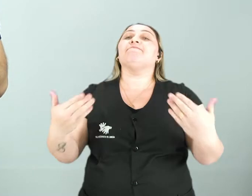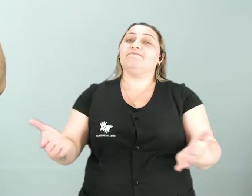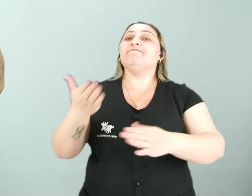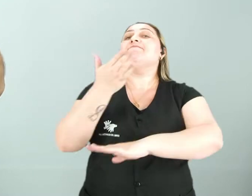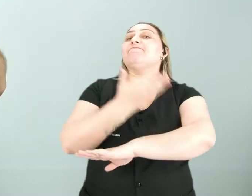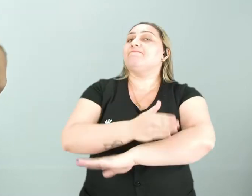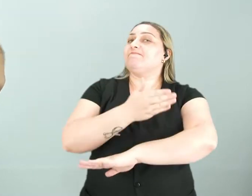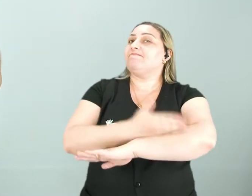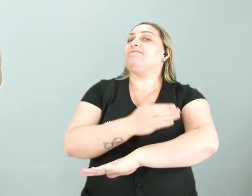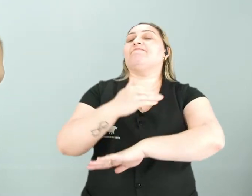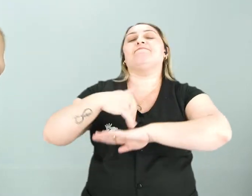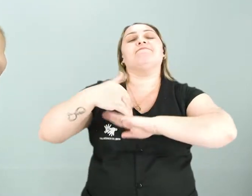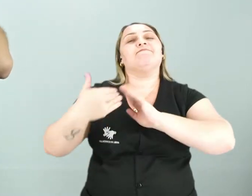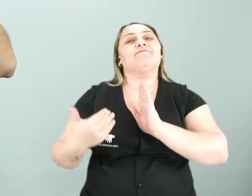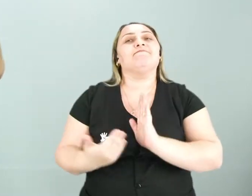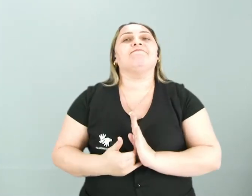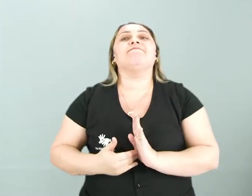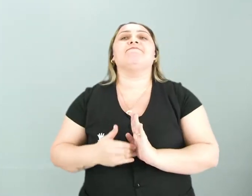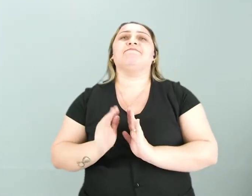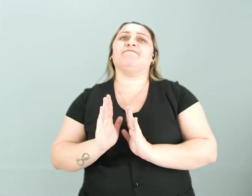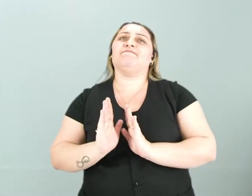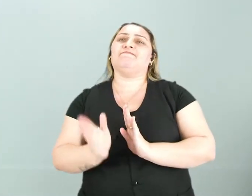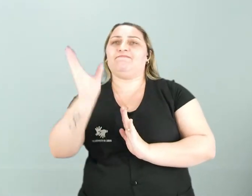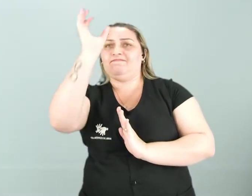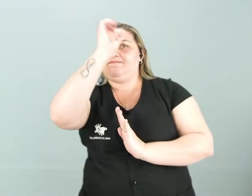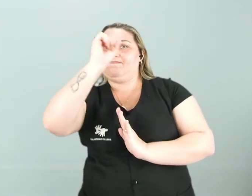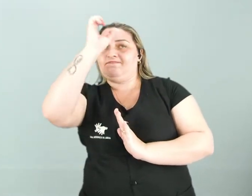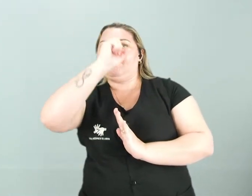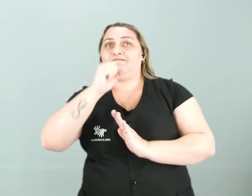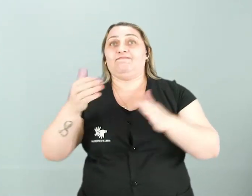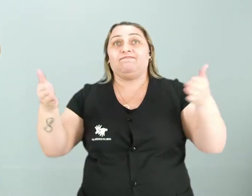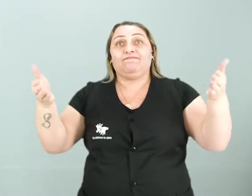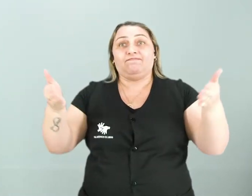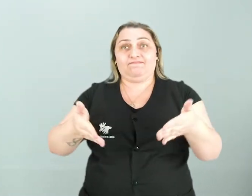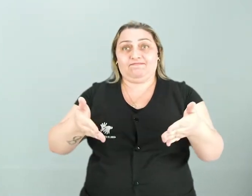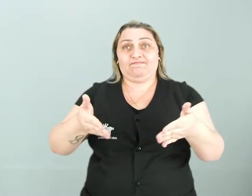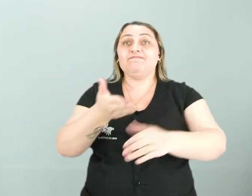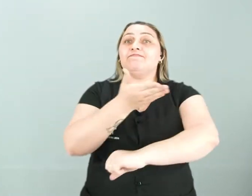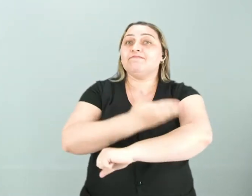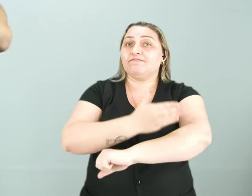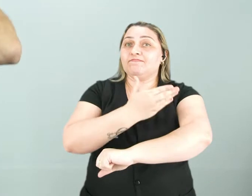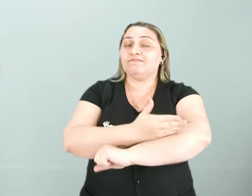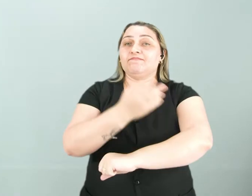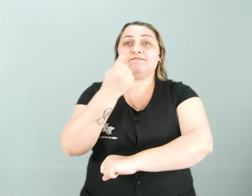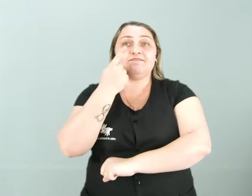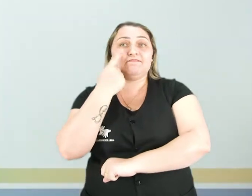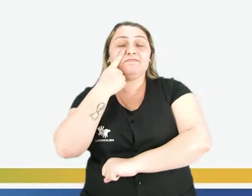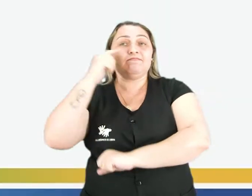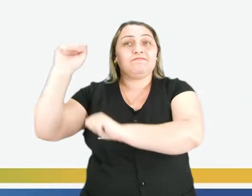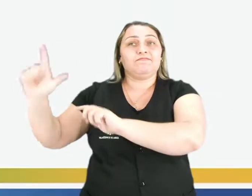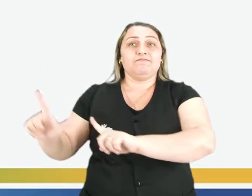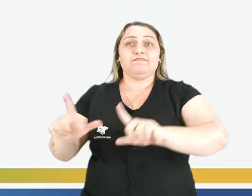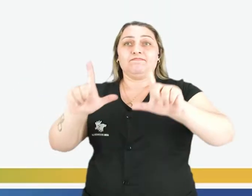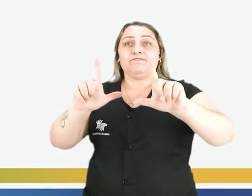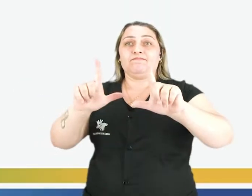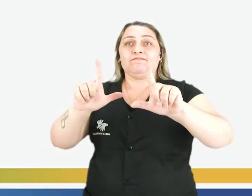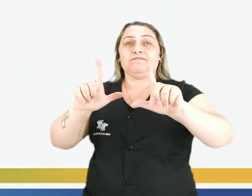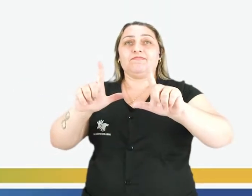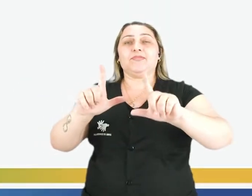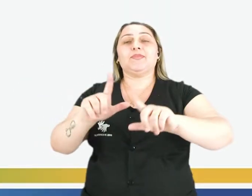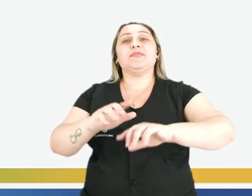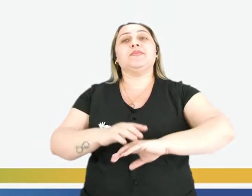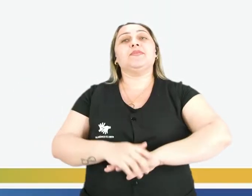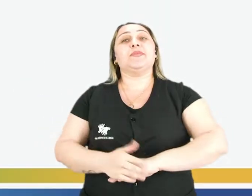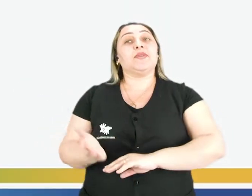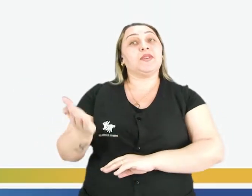em prática tudo aquilo que nós aprendemos. Ó. Agora vamos colocar em prática. Observe aí na sua telinha, ó, ok?